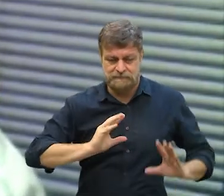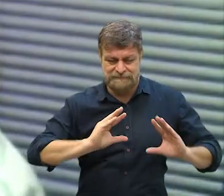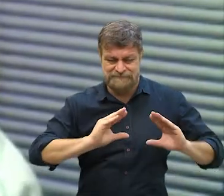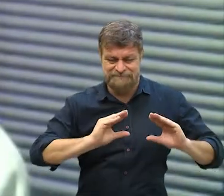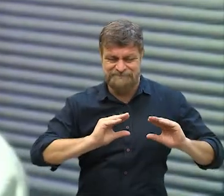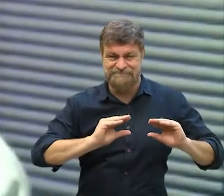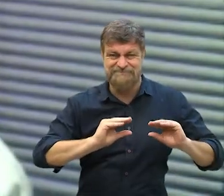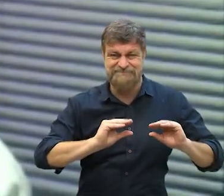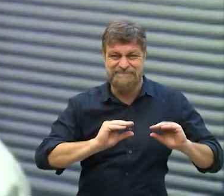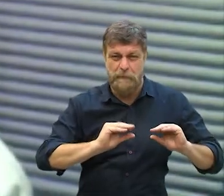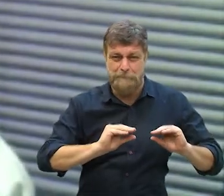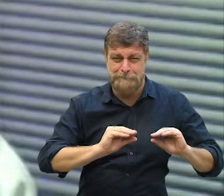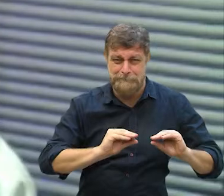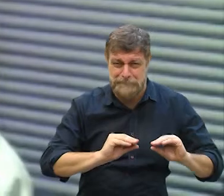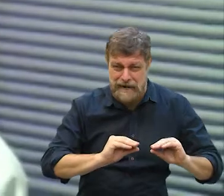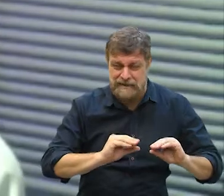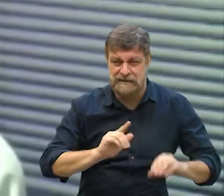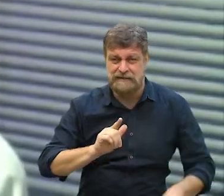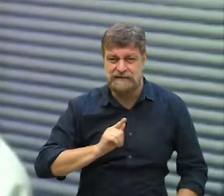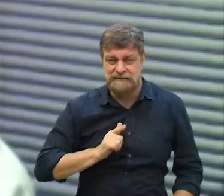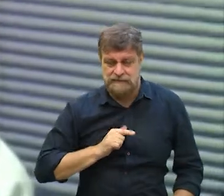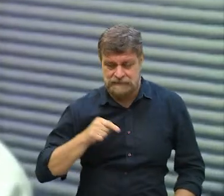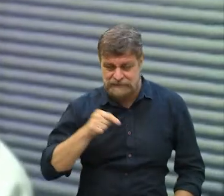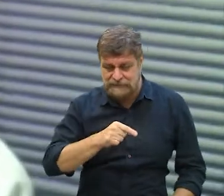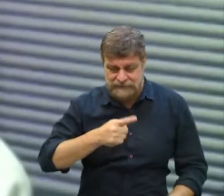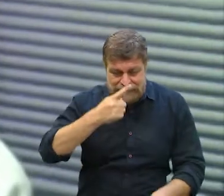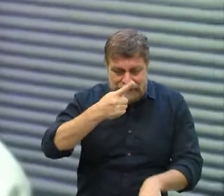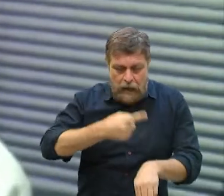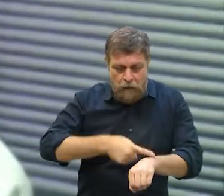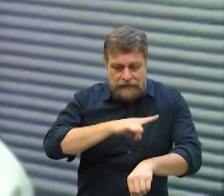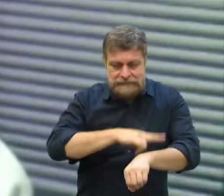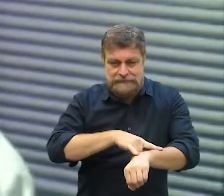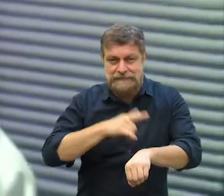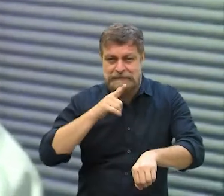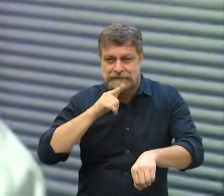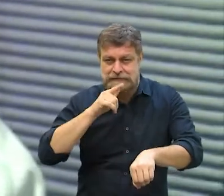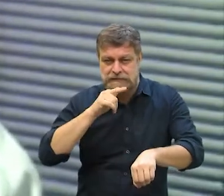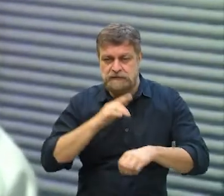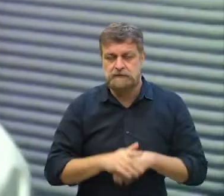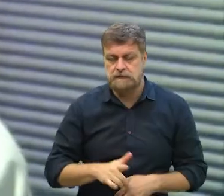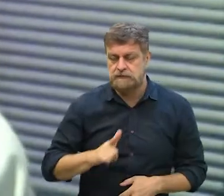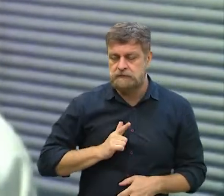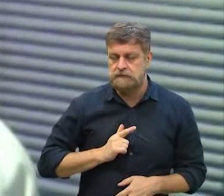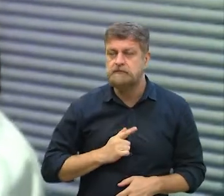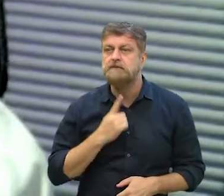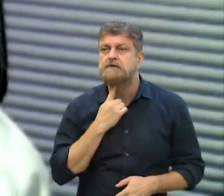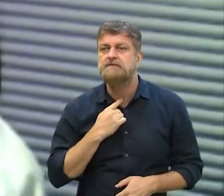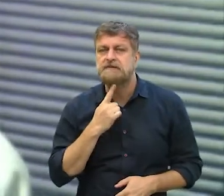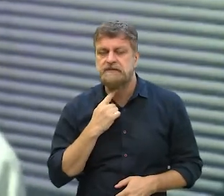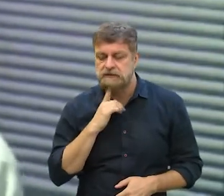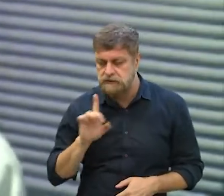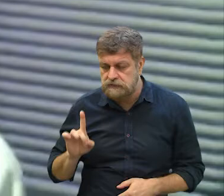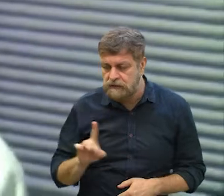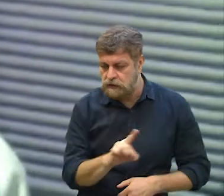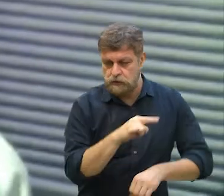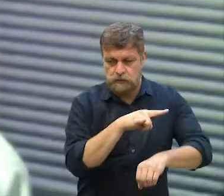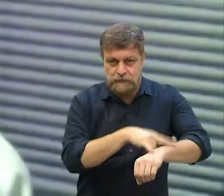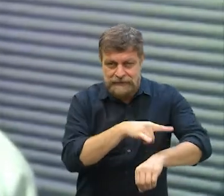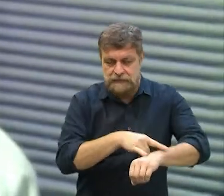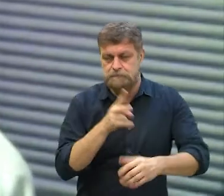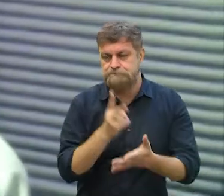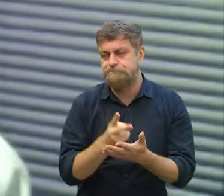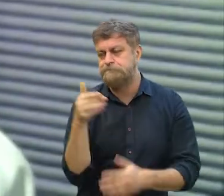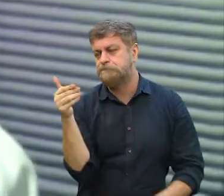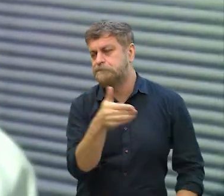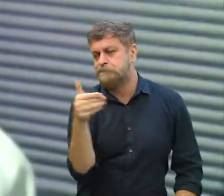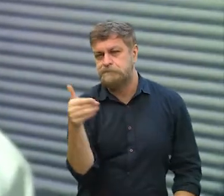um crescimento intrínseco e começa a abraçar mais fortemente a uretra. E aí o indivíduo tem aqueles sintomas prostáticos que a gente chama,